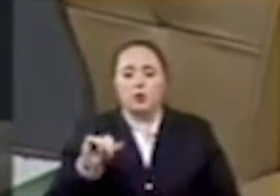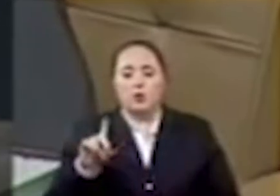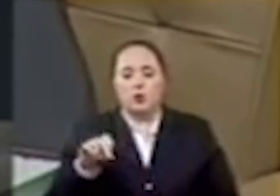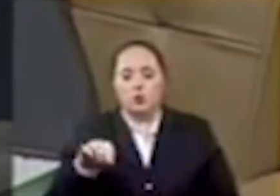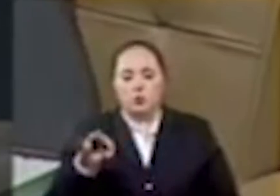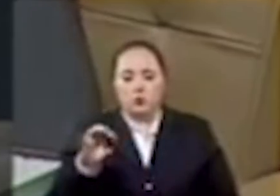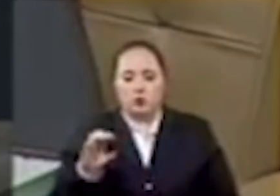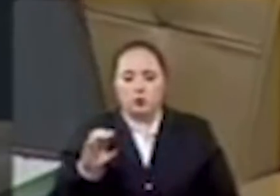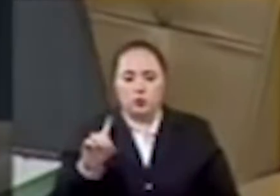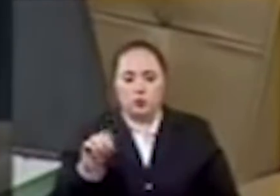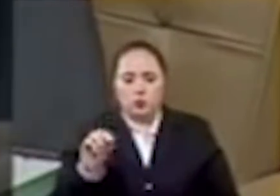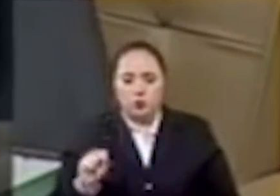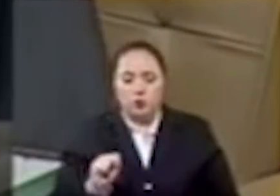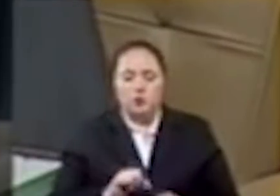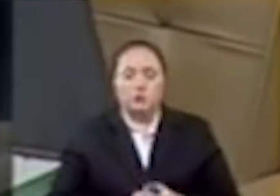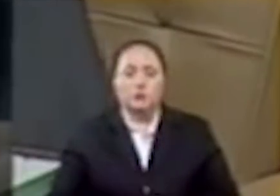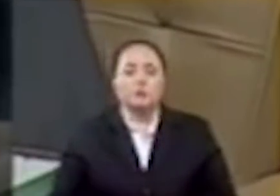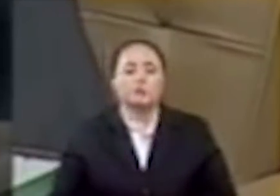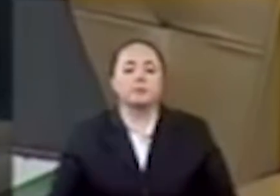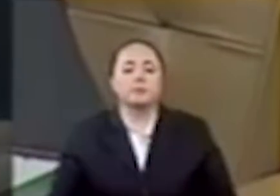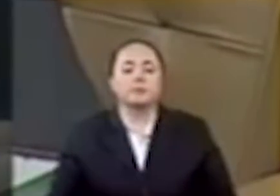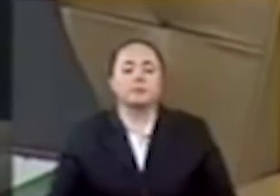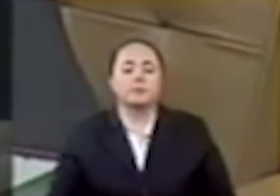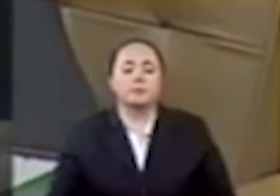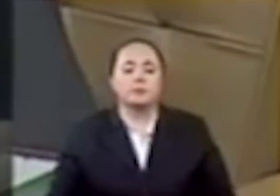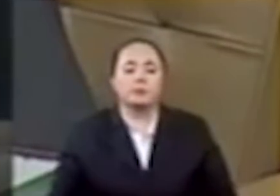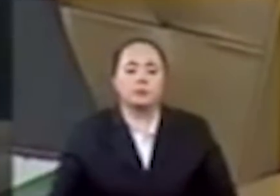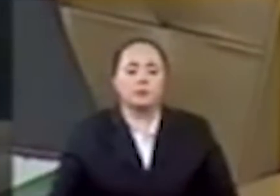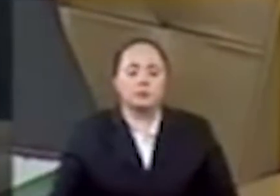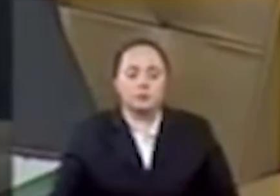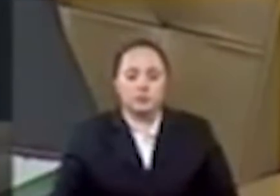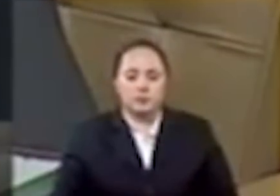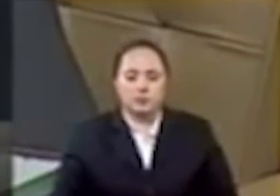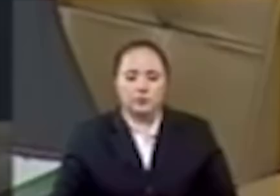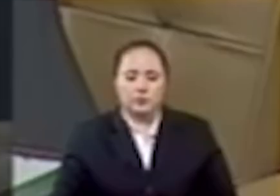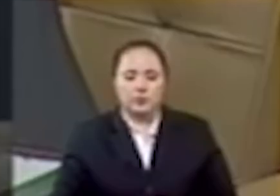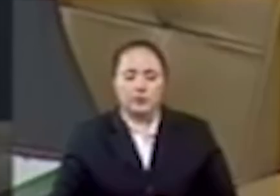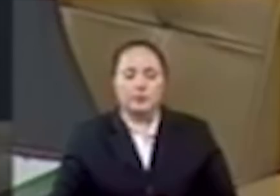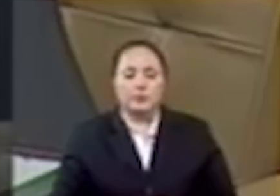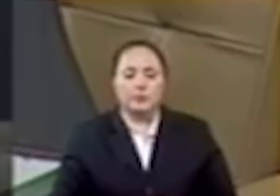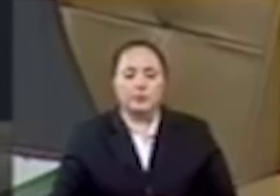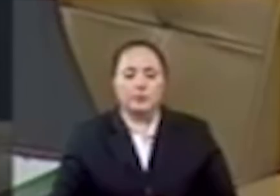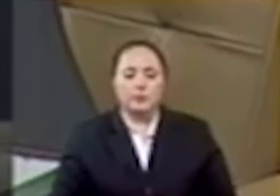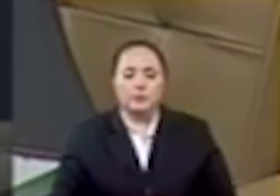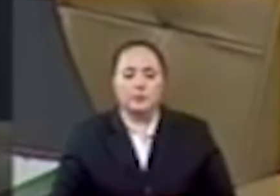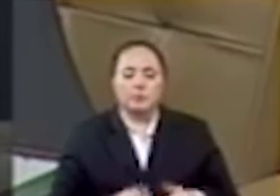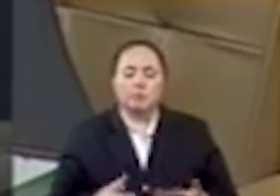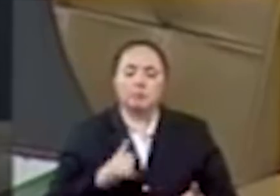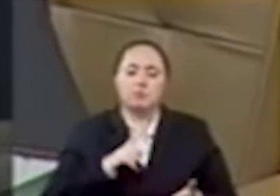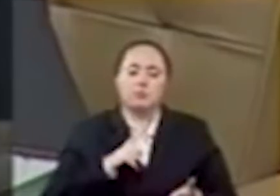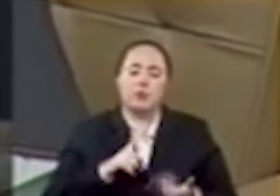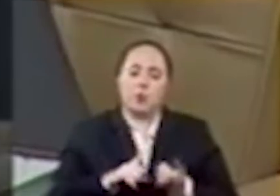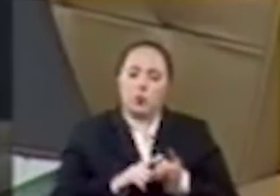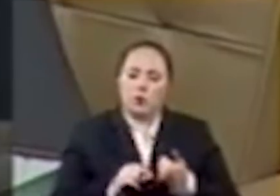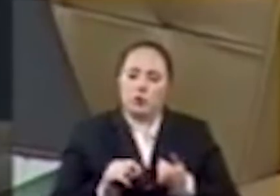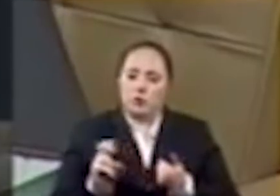mandantes, executores e os que podem evitá-los, se omitirem, conforme prescrição do artigo